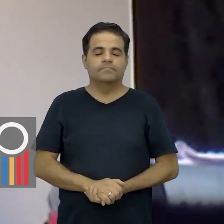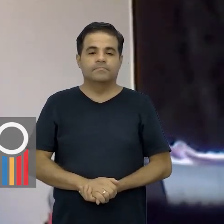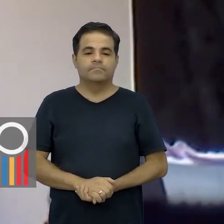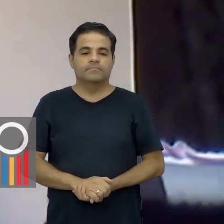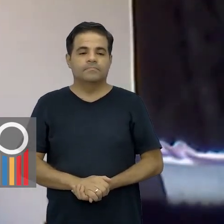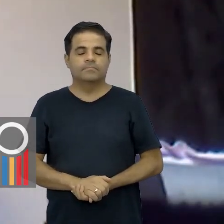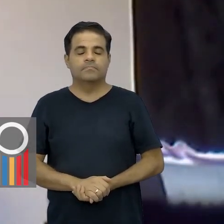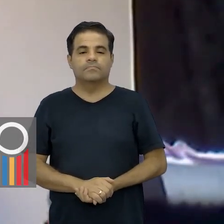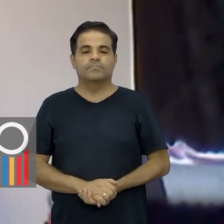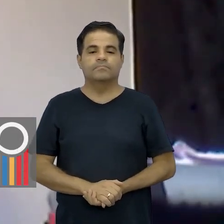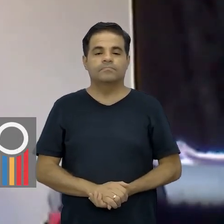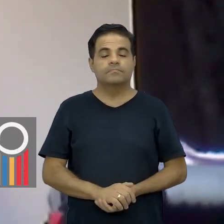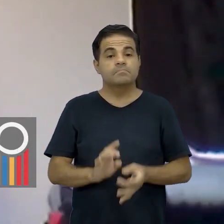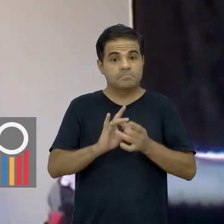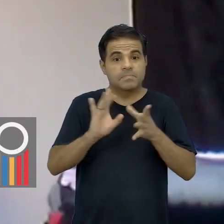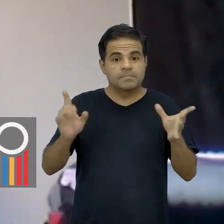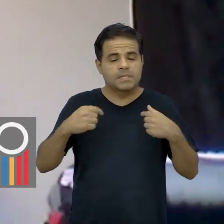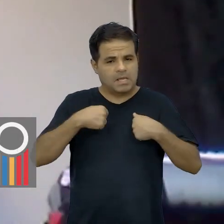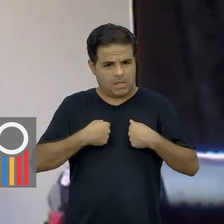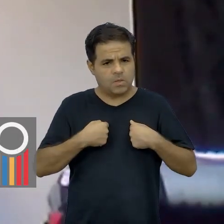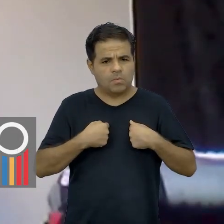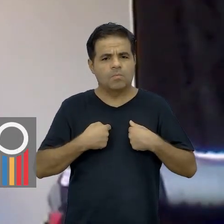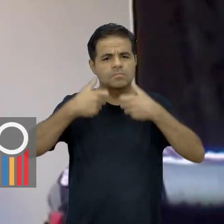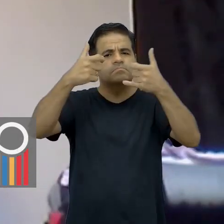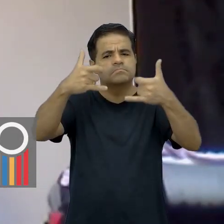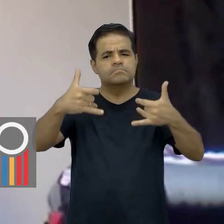Me permita eu fazer